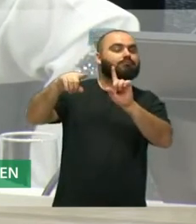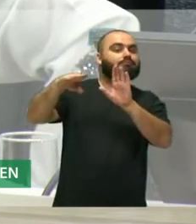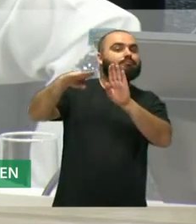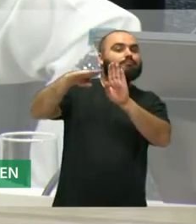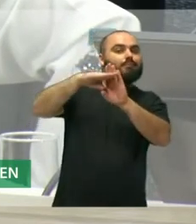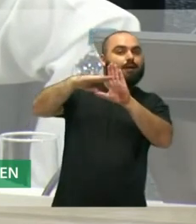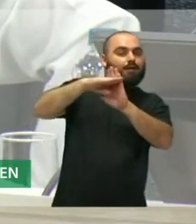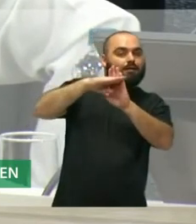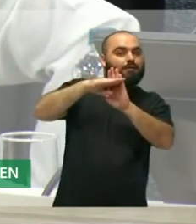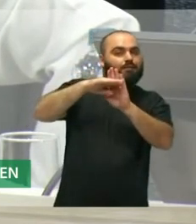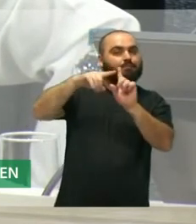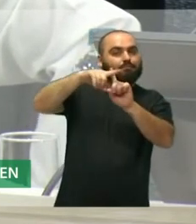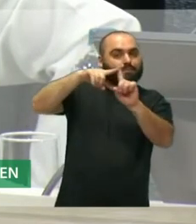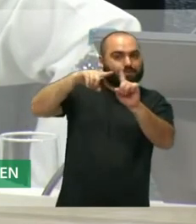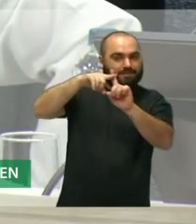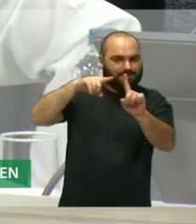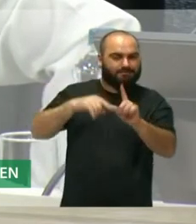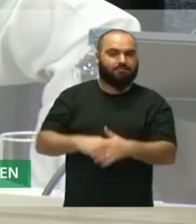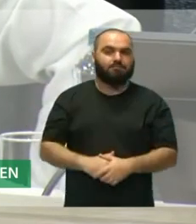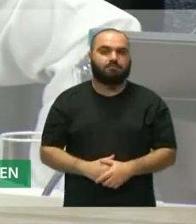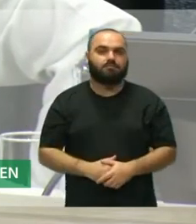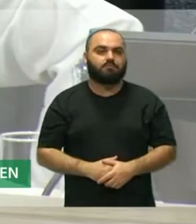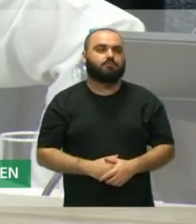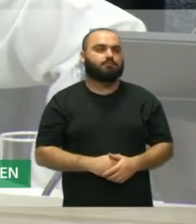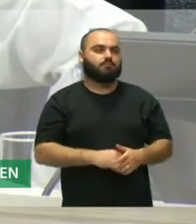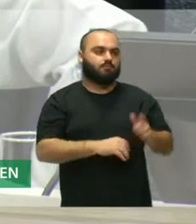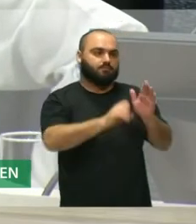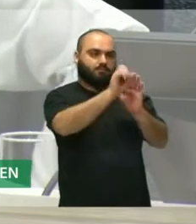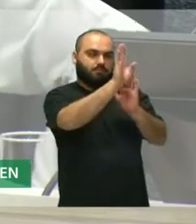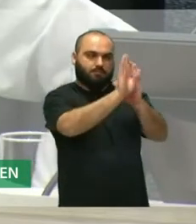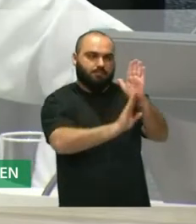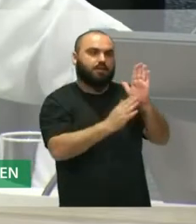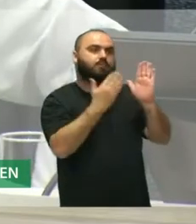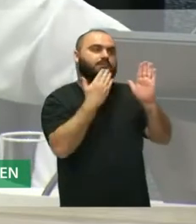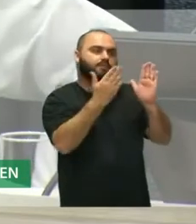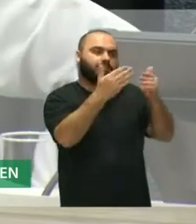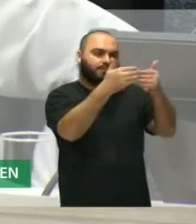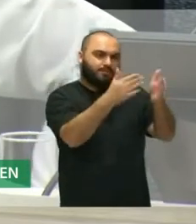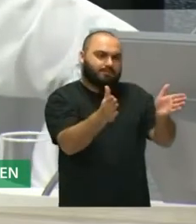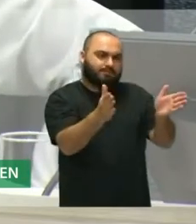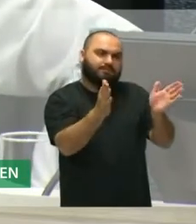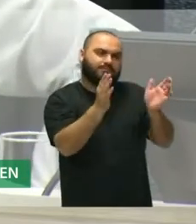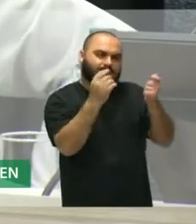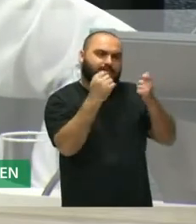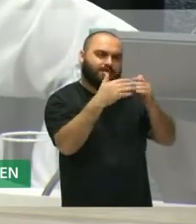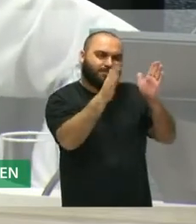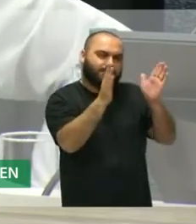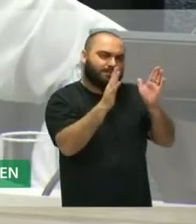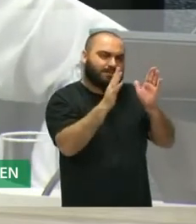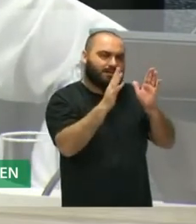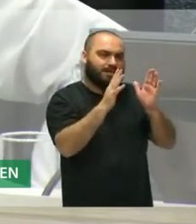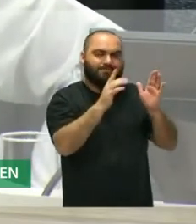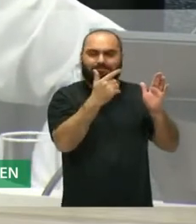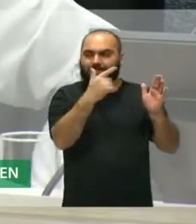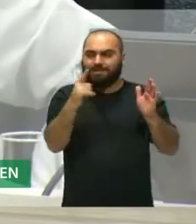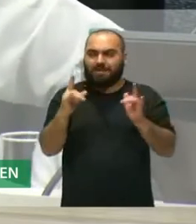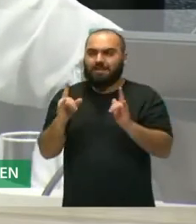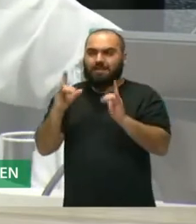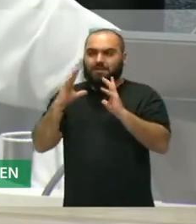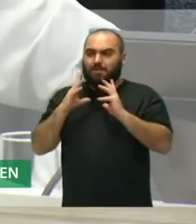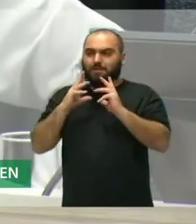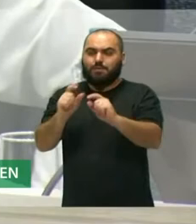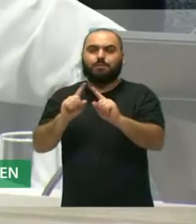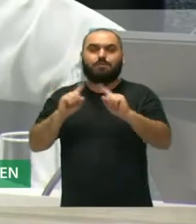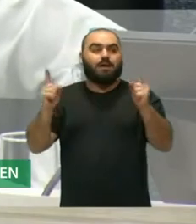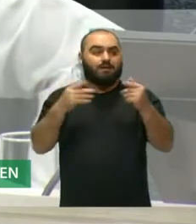muitas vezes, o Marieta se apresentou ao governo do Estado pedindo para abrir assim, olha, a gente não tem tudo para abrir o prédio todo, mas deixa a